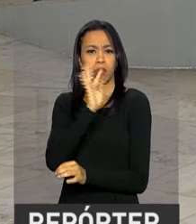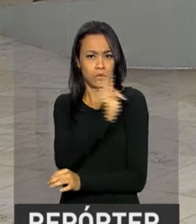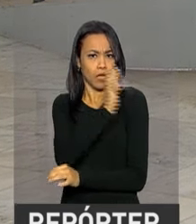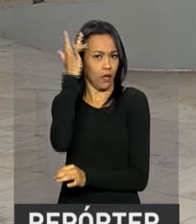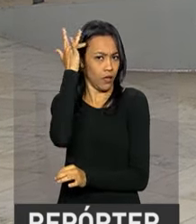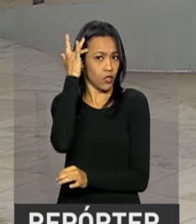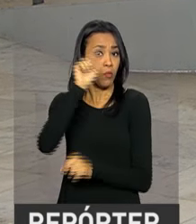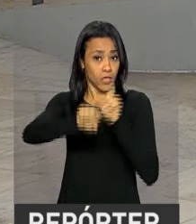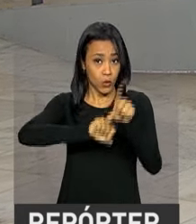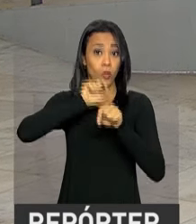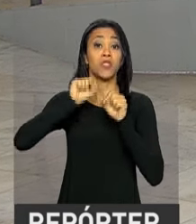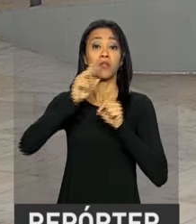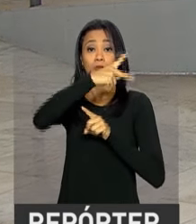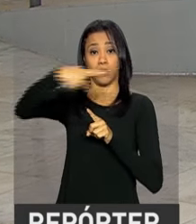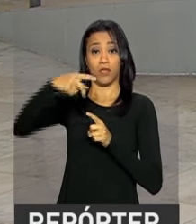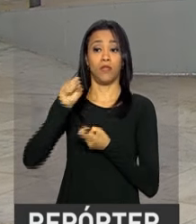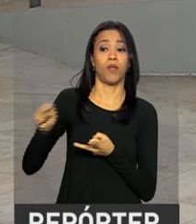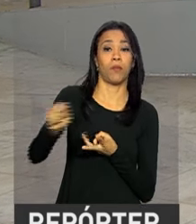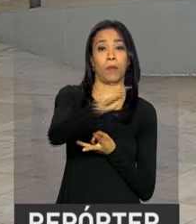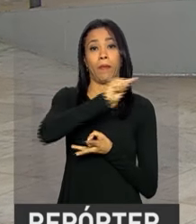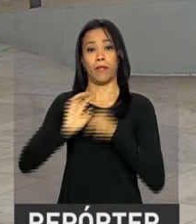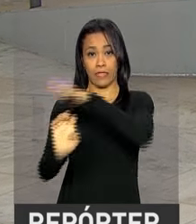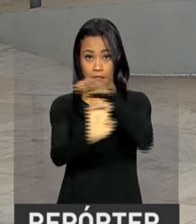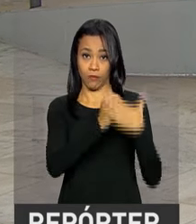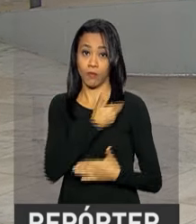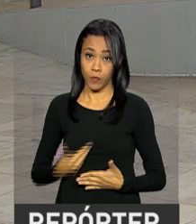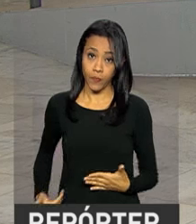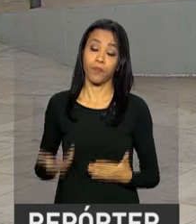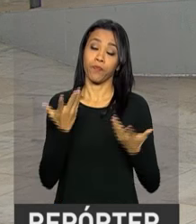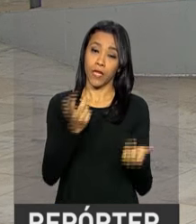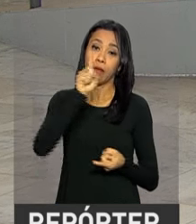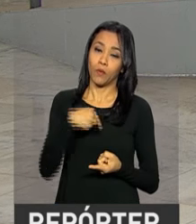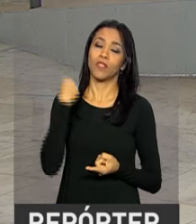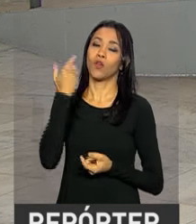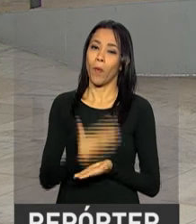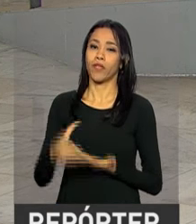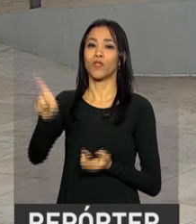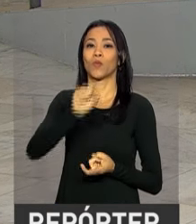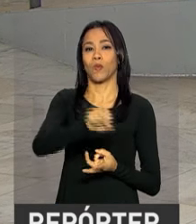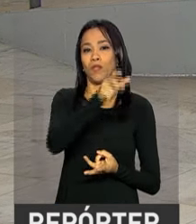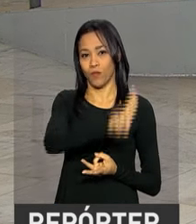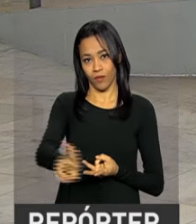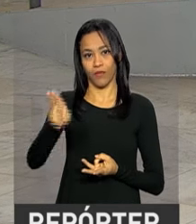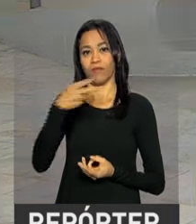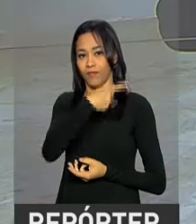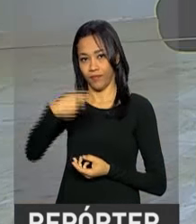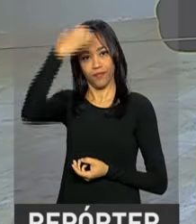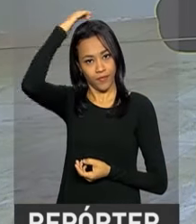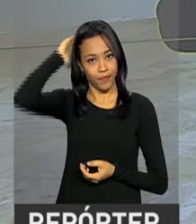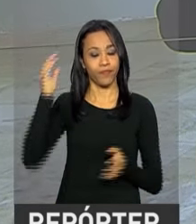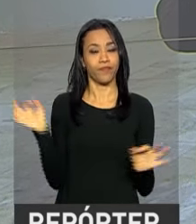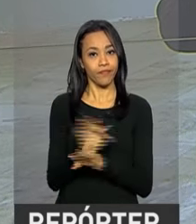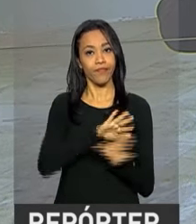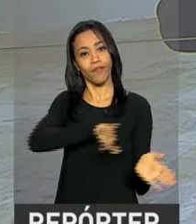estatais E aí segundo Michel Temer ele poderá dar andamento às nomeações Daniele Voltamos com você obrigada